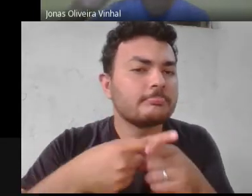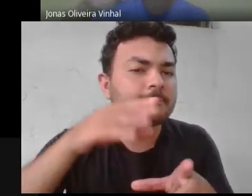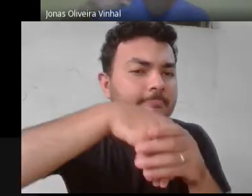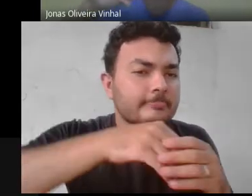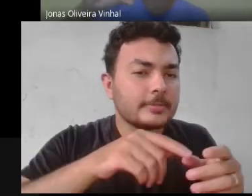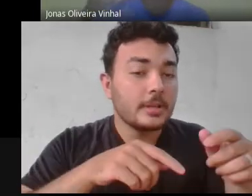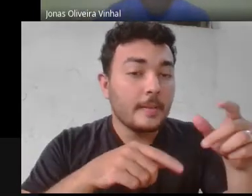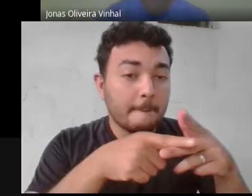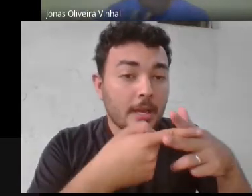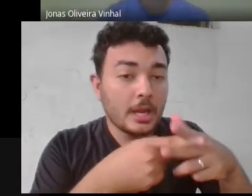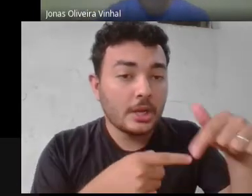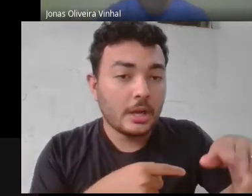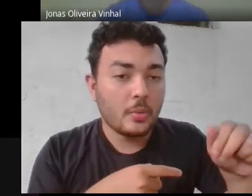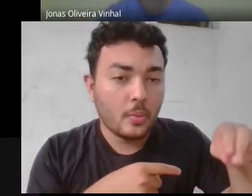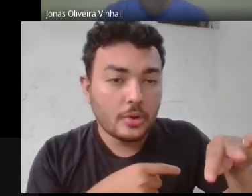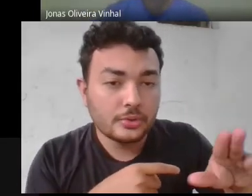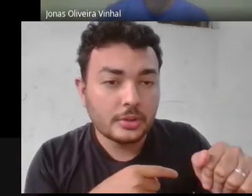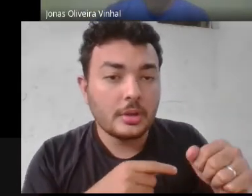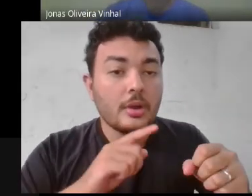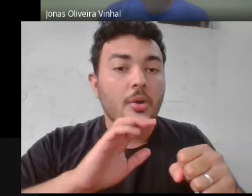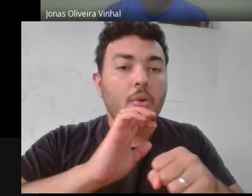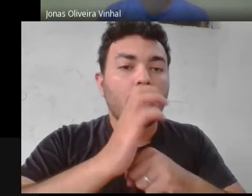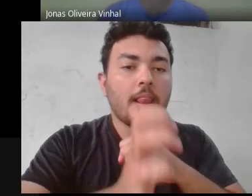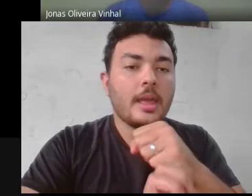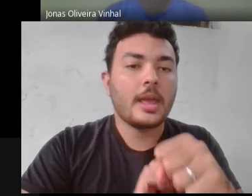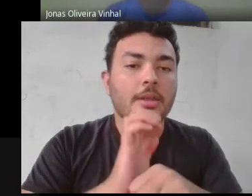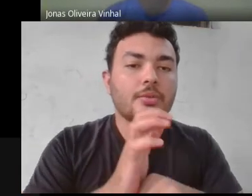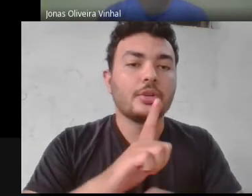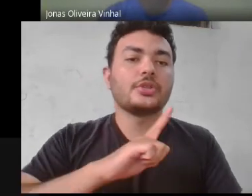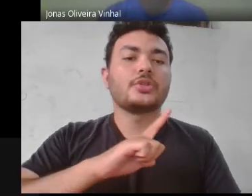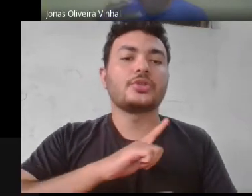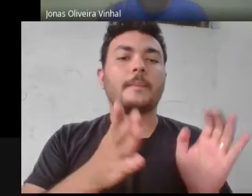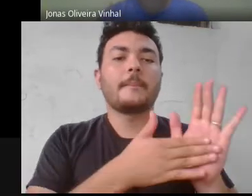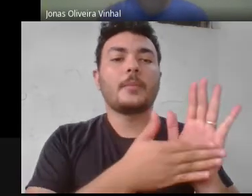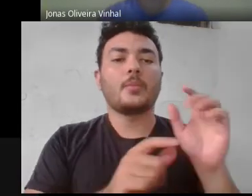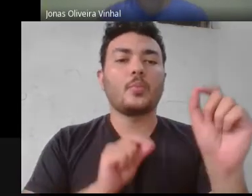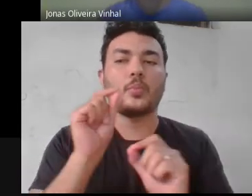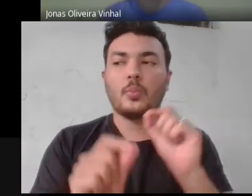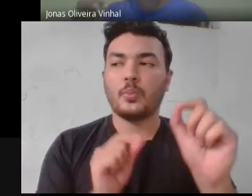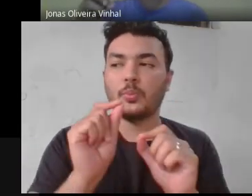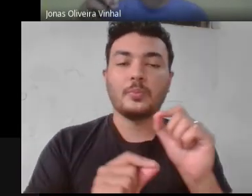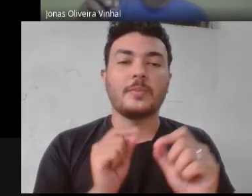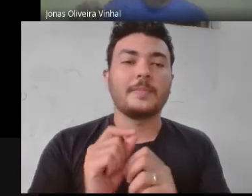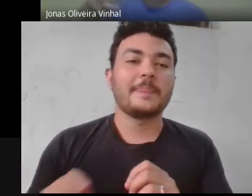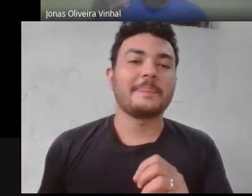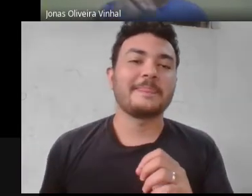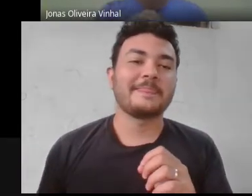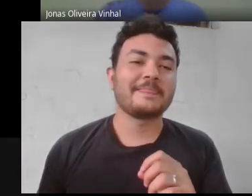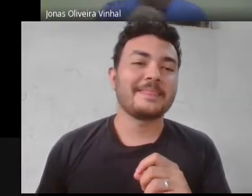quântica. Então, eles pegaram o comportamento do elétron, porque Schrödinger, ele tinha proposto e criado esse modelo atômico com